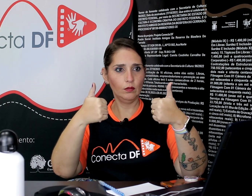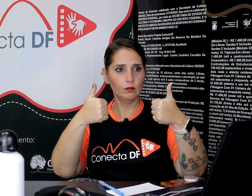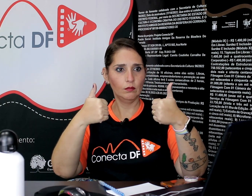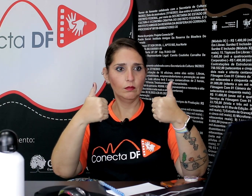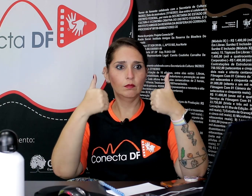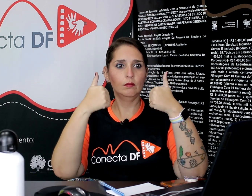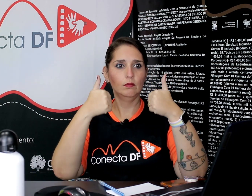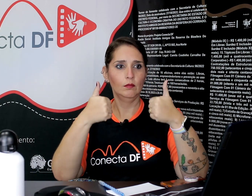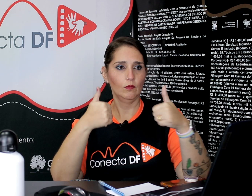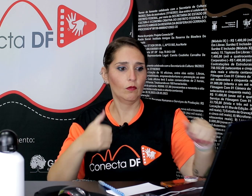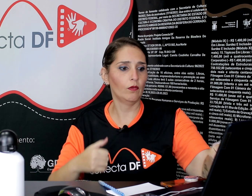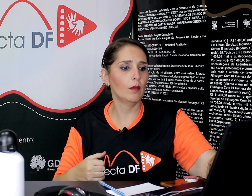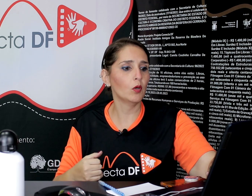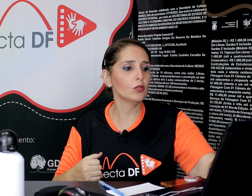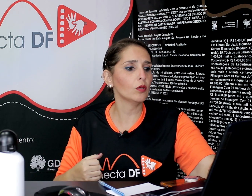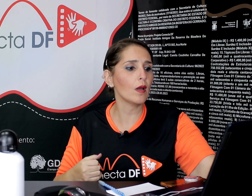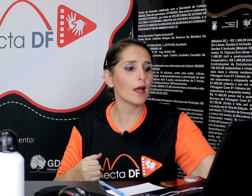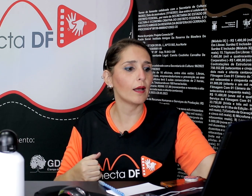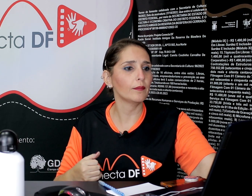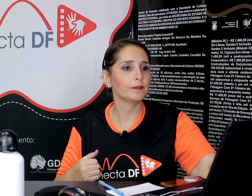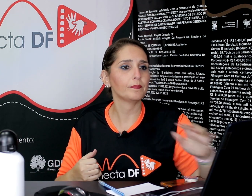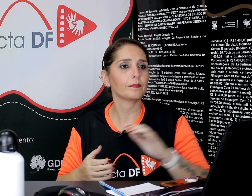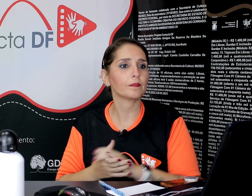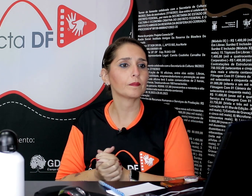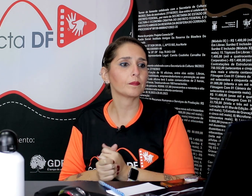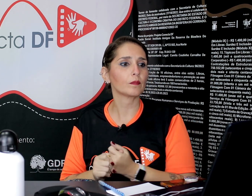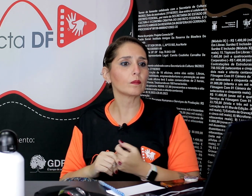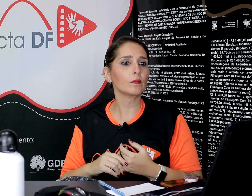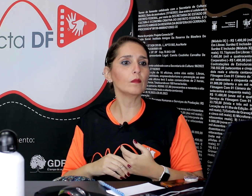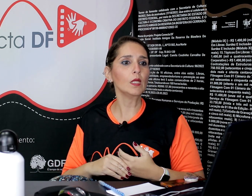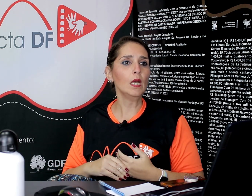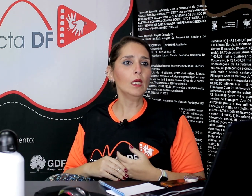Tranquilo? Vamos continuar.